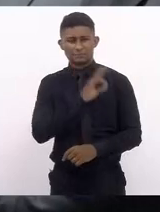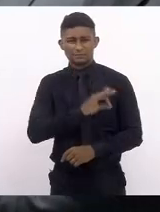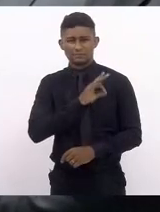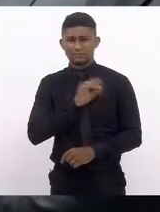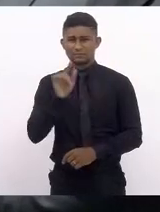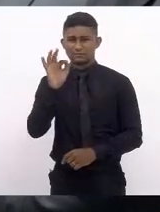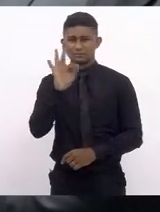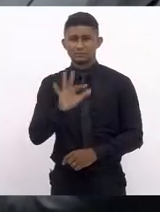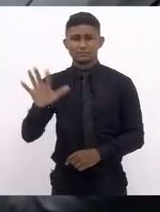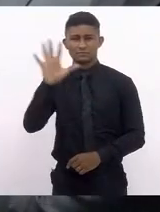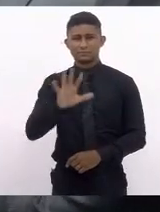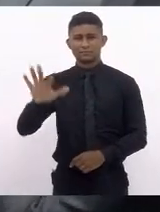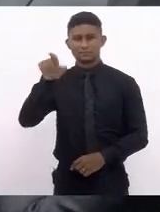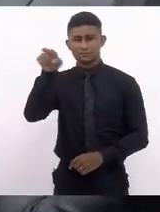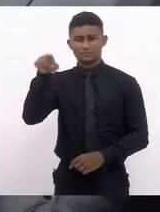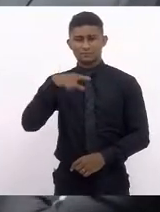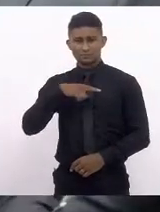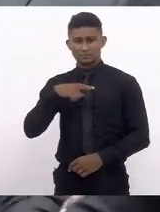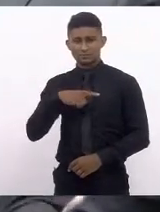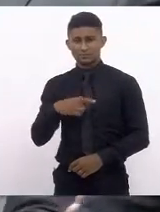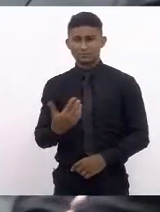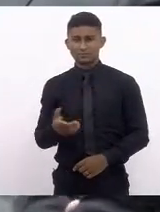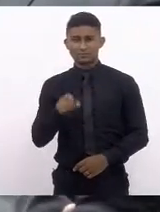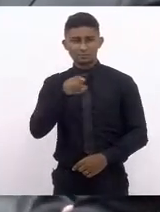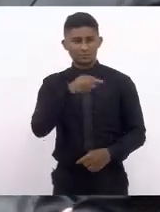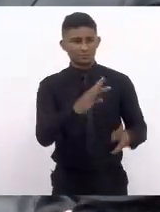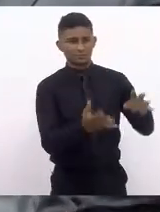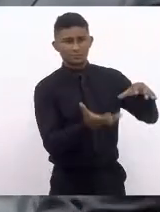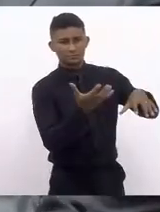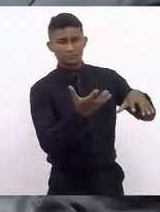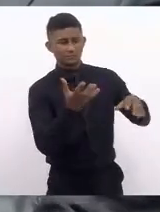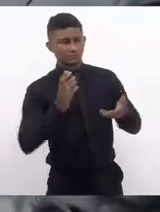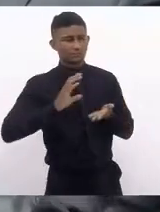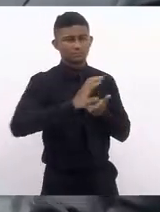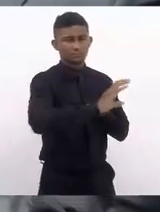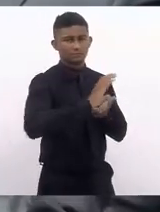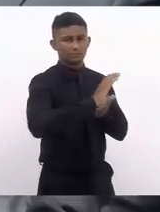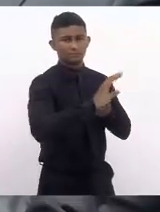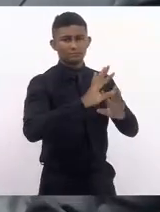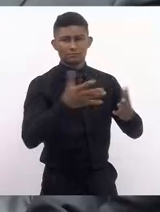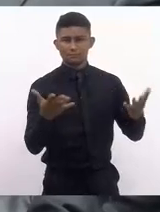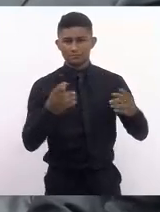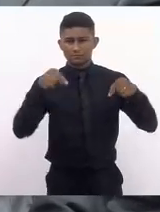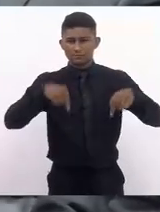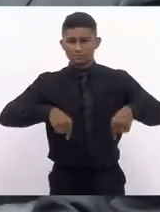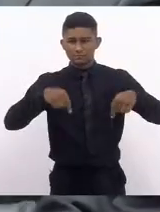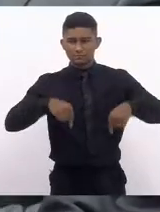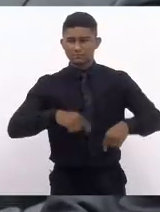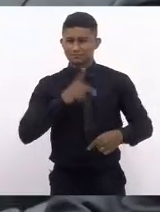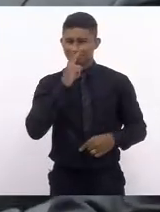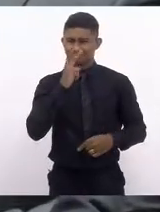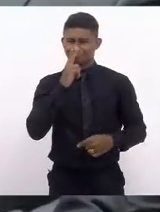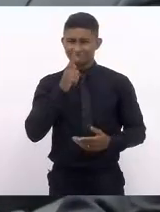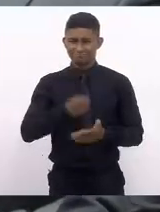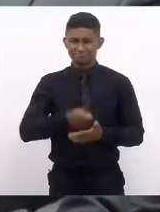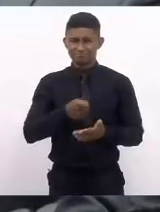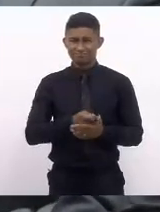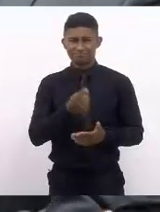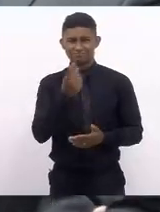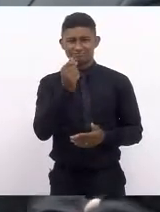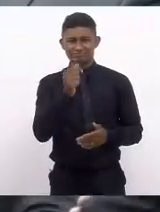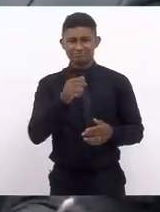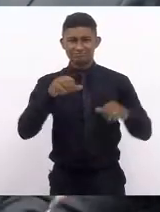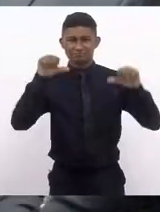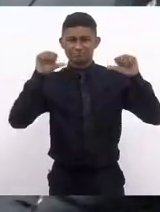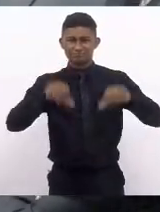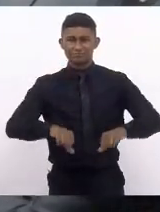Federal tanto dinheiro que vai para Brasília e nós estamos hoje submetido a Esse regime de recuperação fiscal não temos que tá não